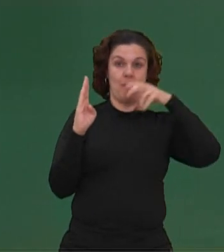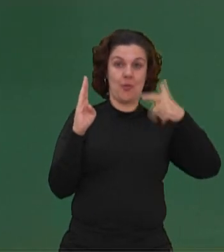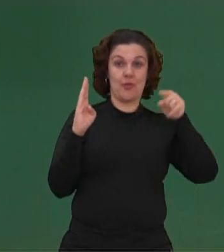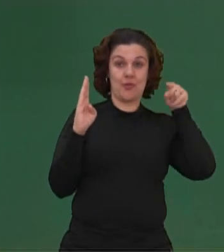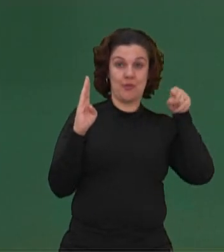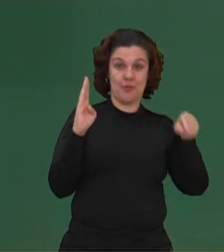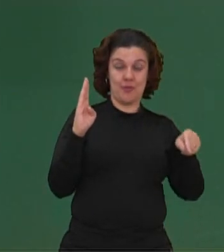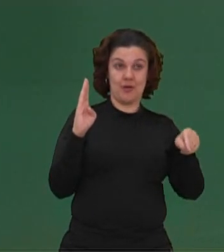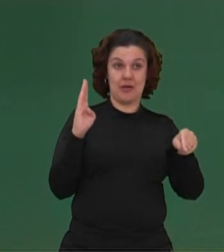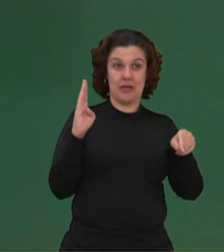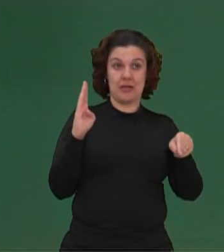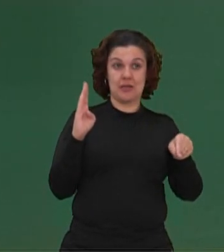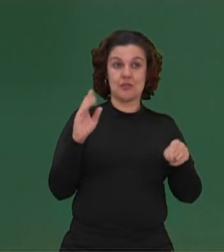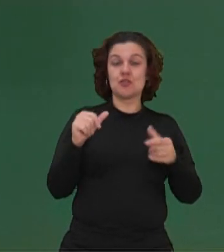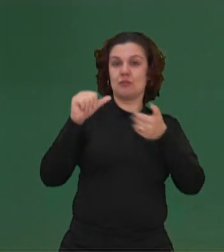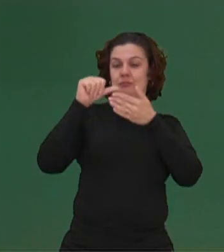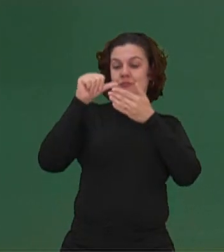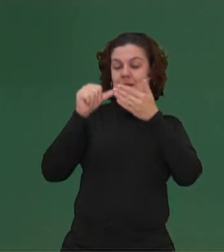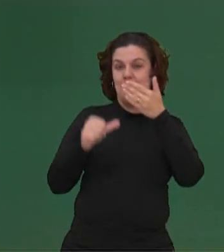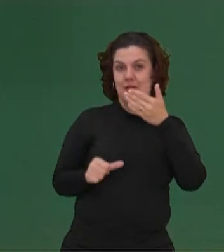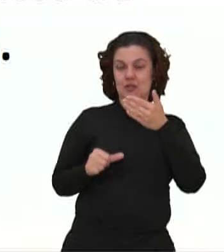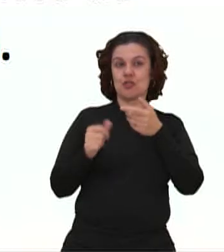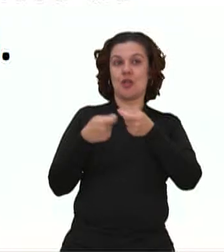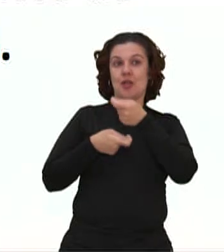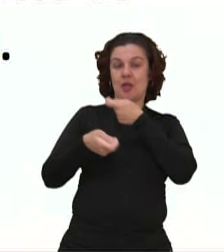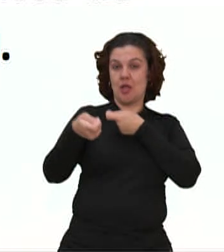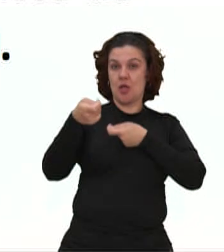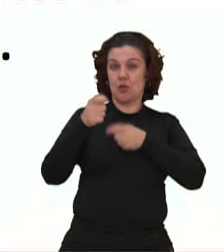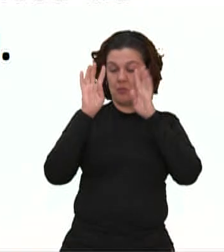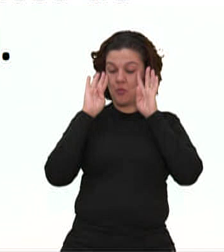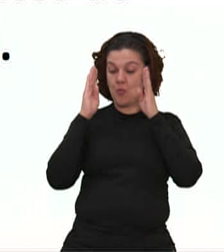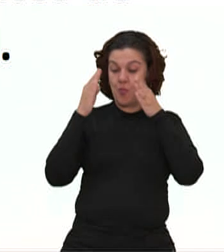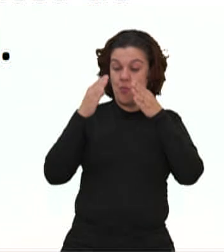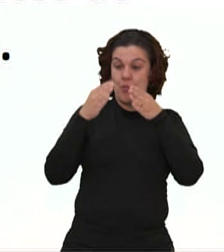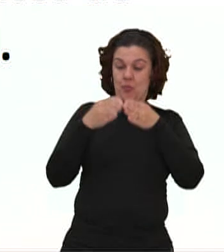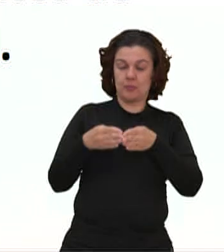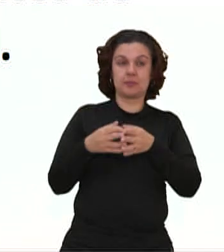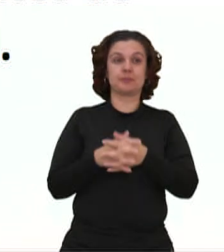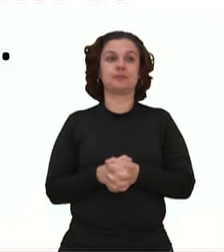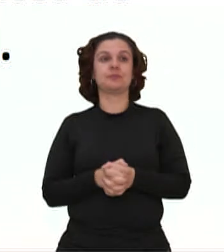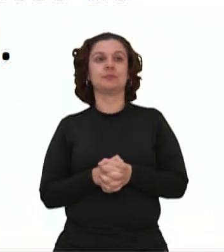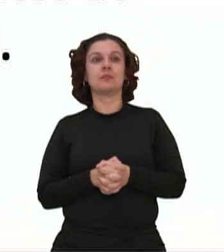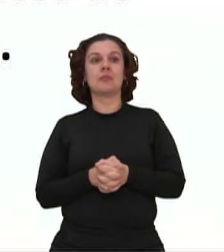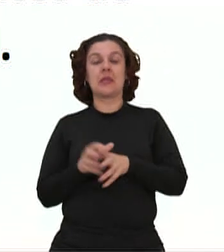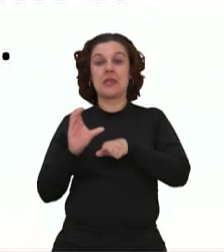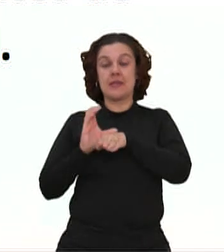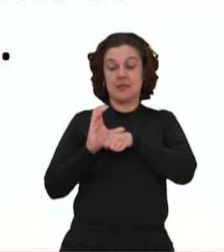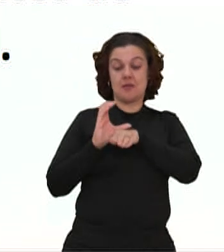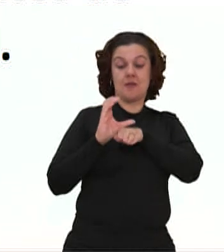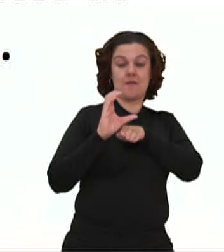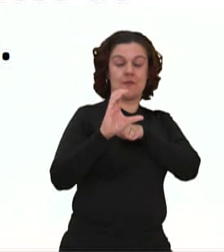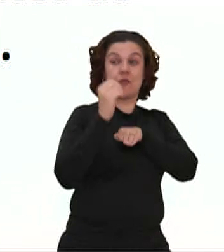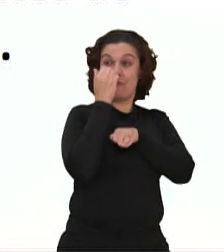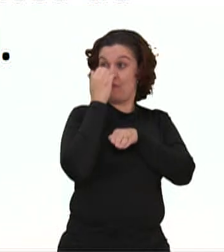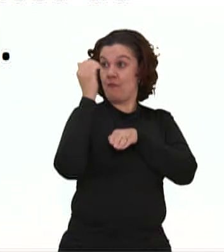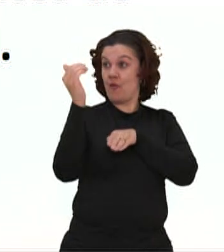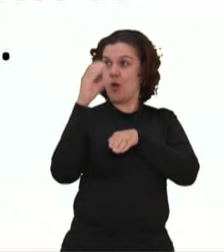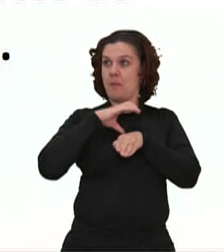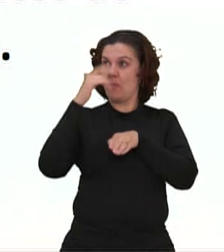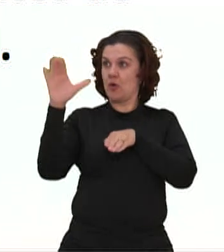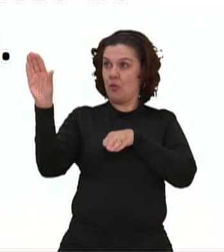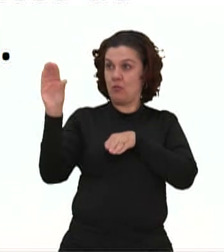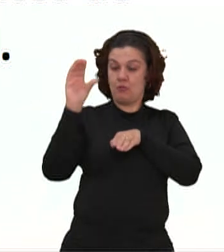colônia, tinha como características economia especializada. O investimento era externo.